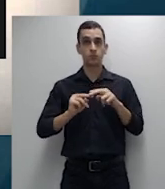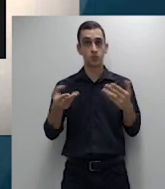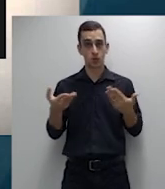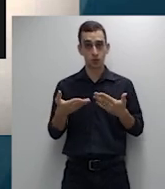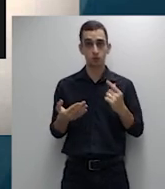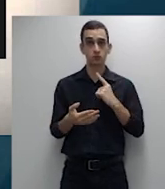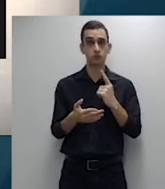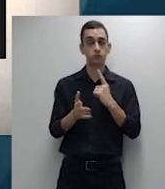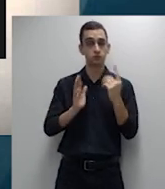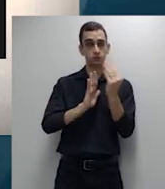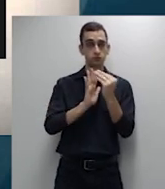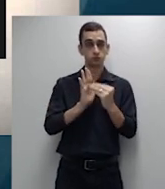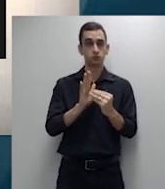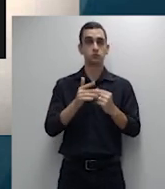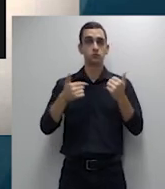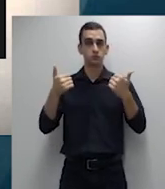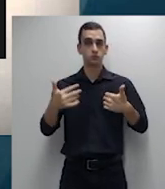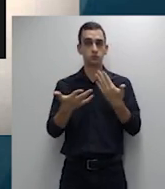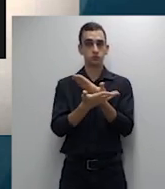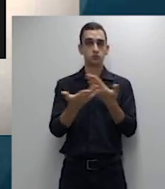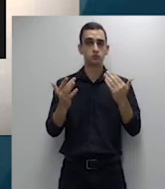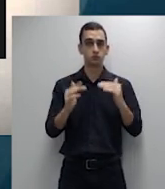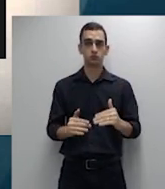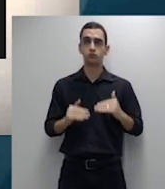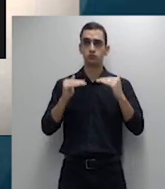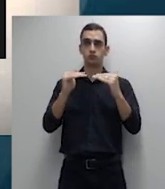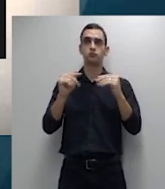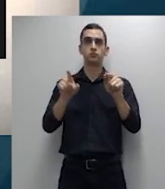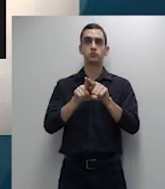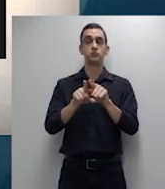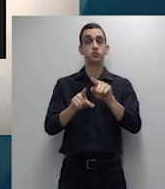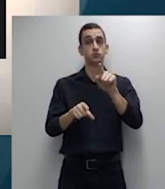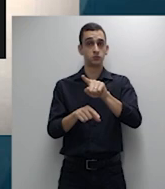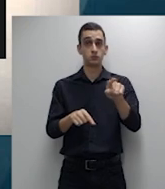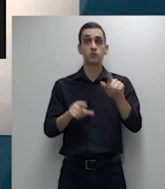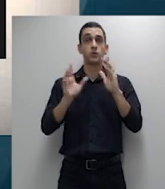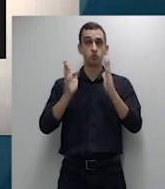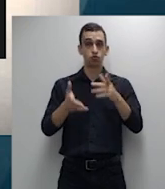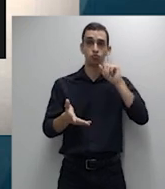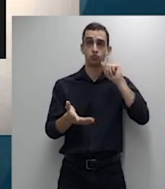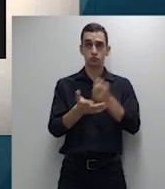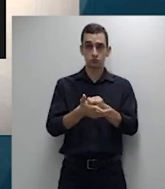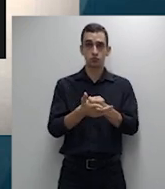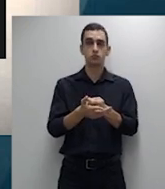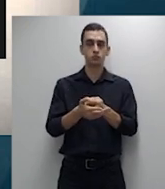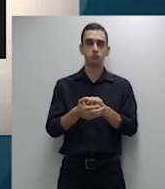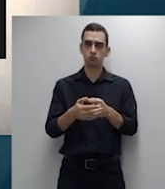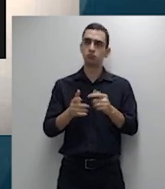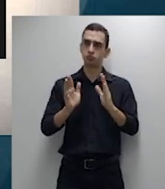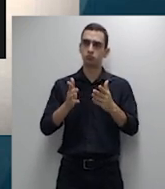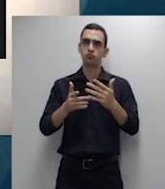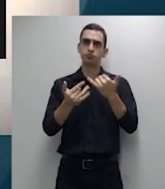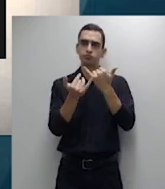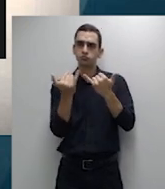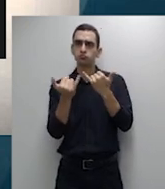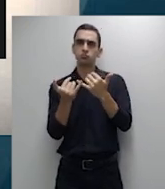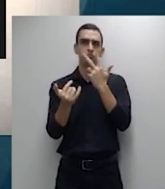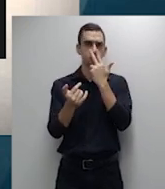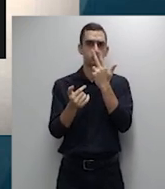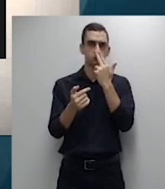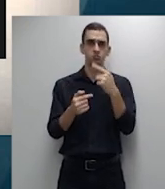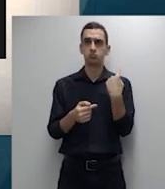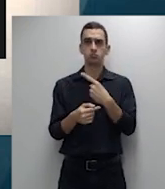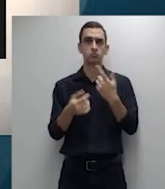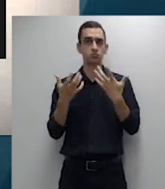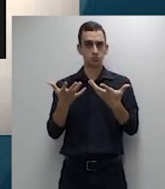vossas excelências essa colenda turma da turma já decidiu nesse sentido há cerca de dois anos não que se pego portando